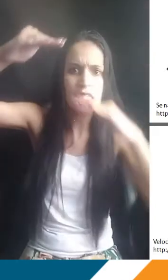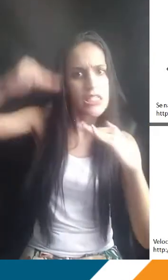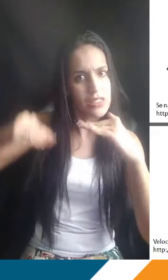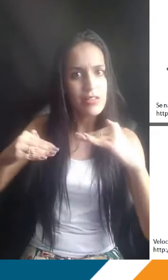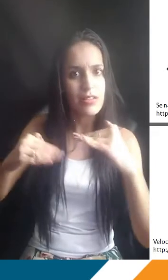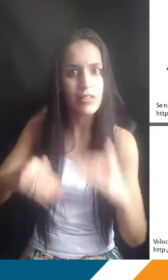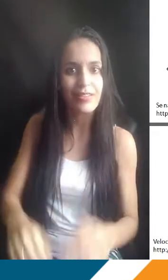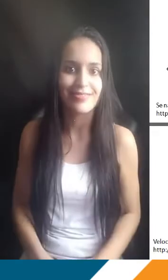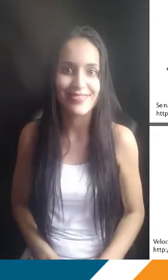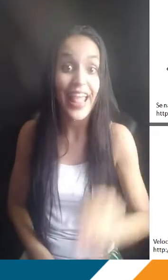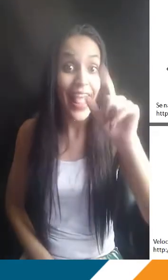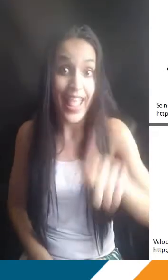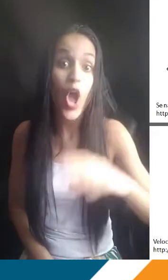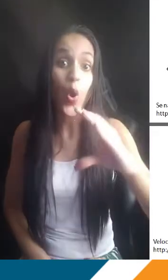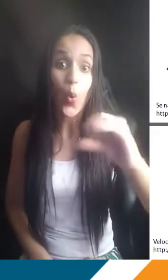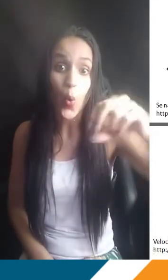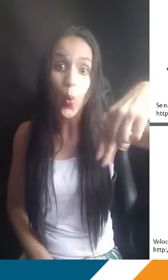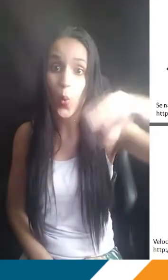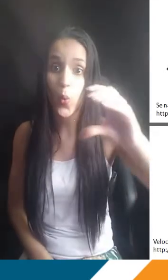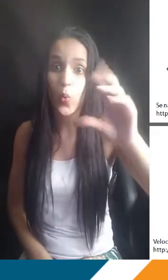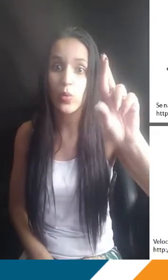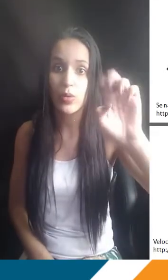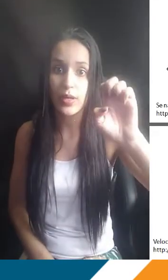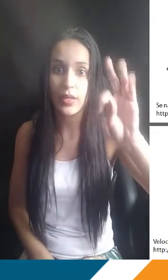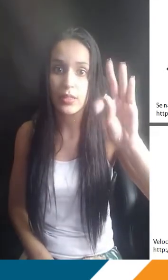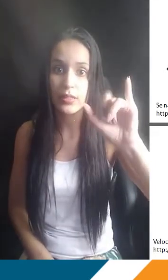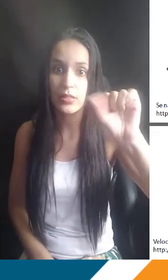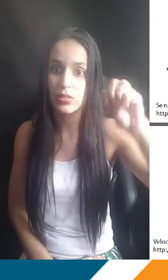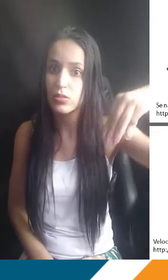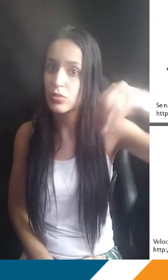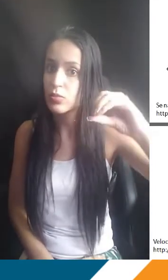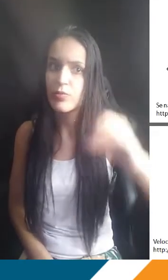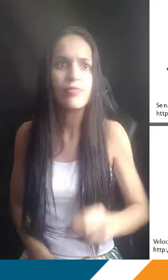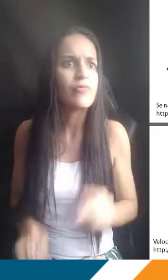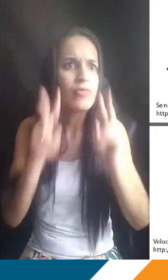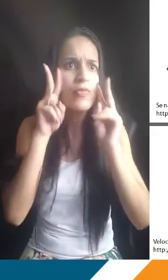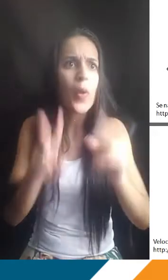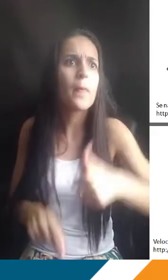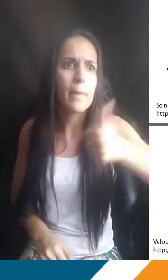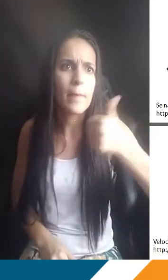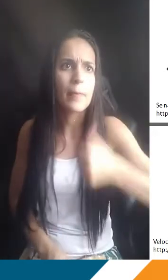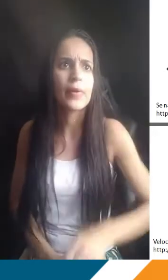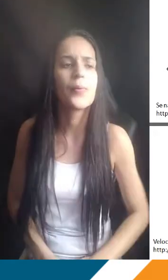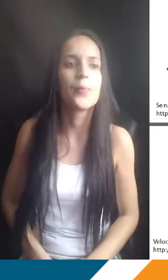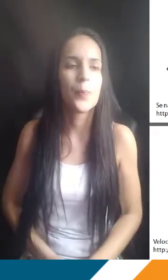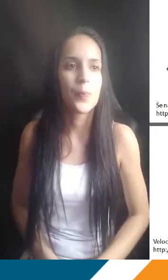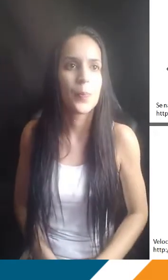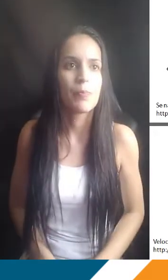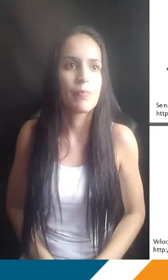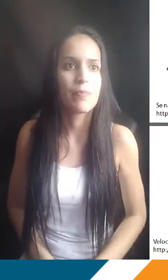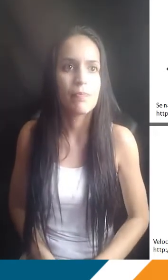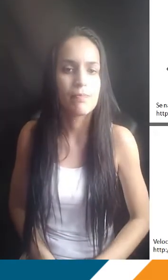nome que vai levar esse movimento, que é o concretismo. Vamos analisar especificamente esse poema Se Nasce, Morre, do Haroldo de